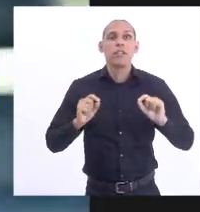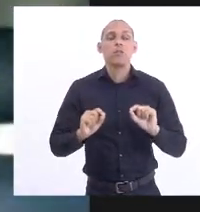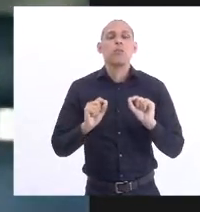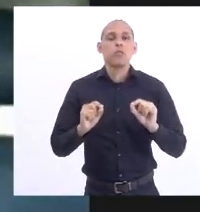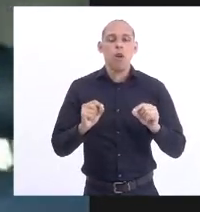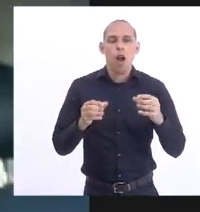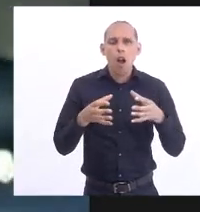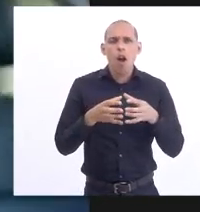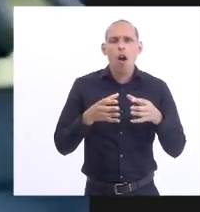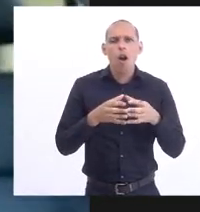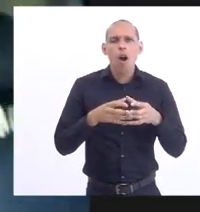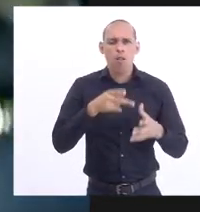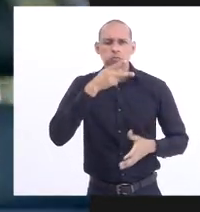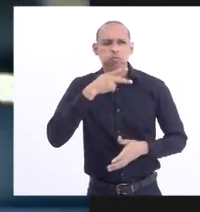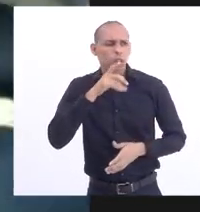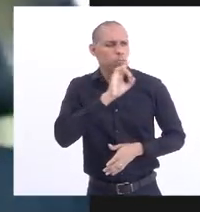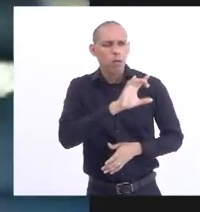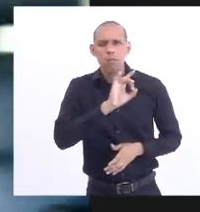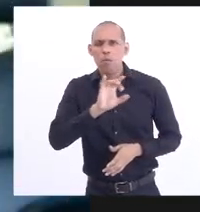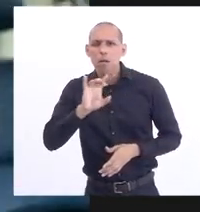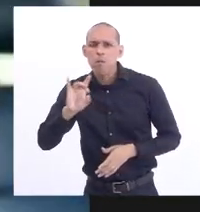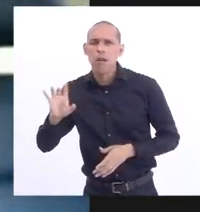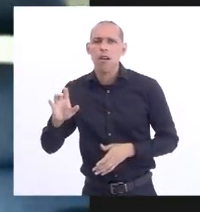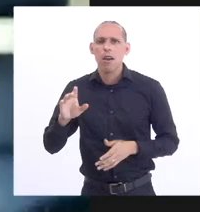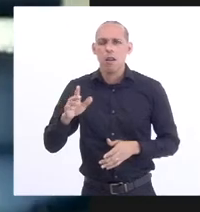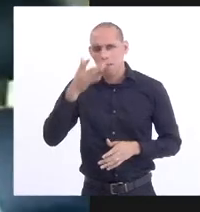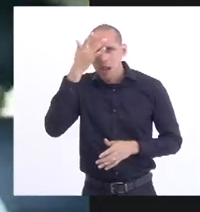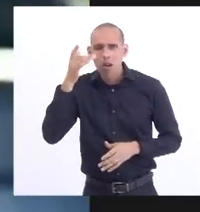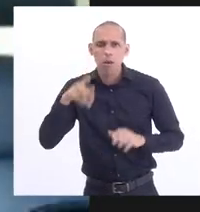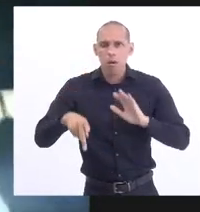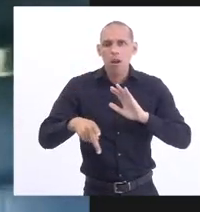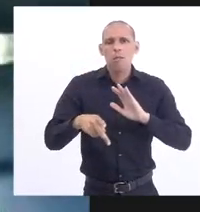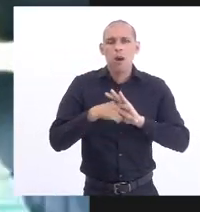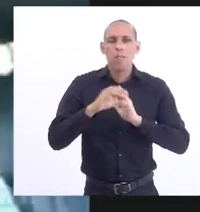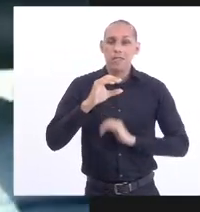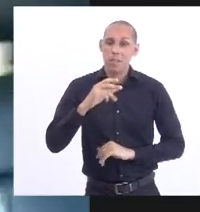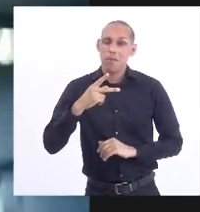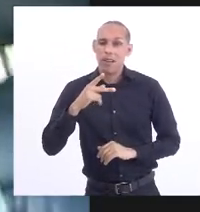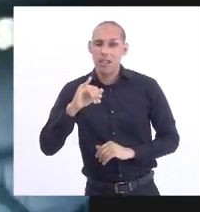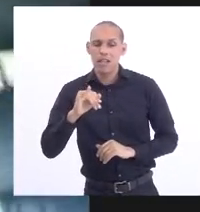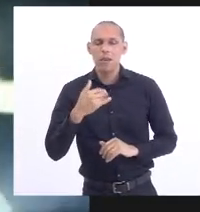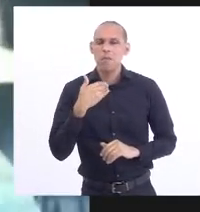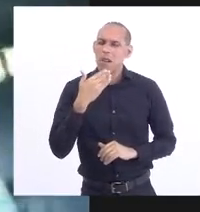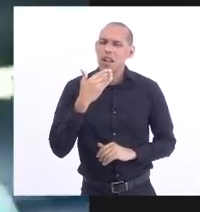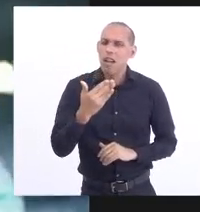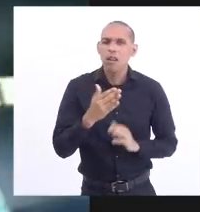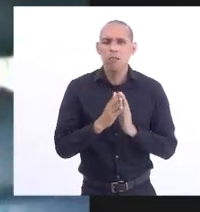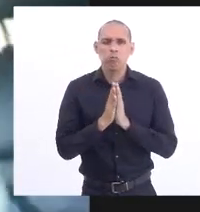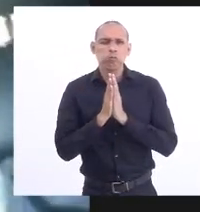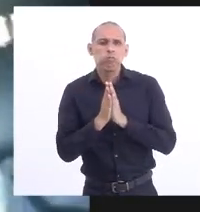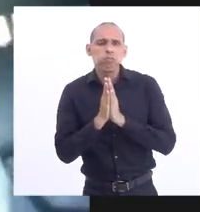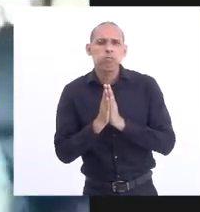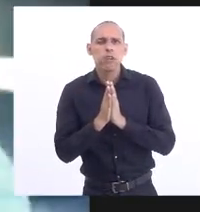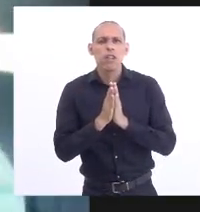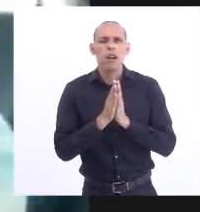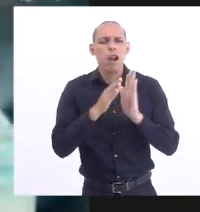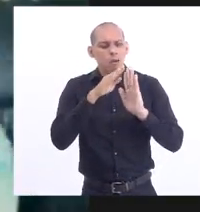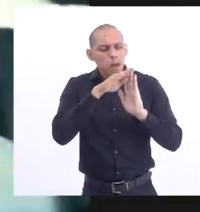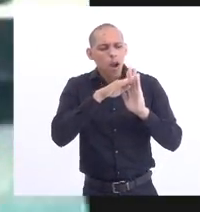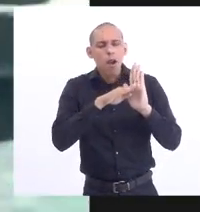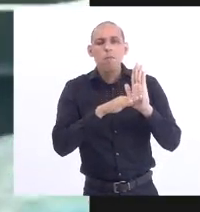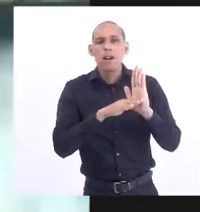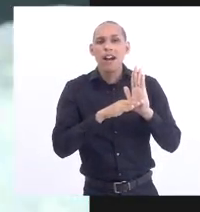de cada partido, já indicou os membros dessa comissão parlamentar de inquérito. Então, eu gostaria de pedir ao senhor, se falta essa etapa,